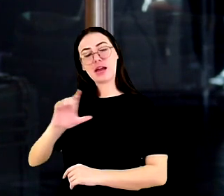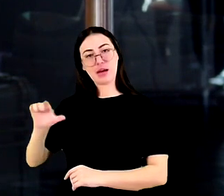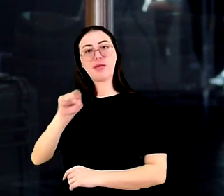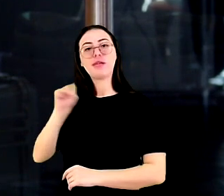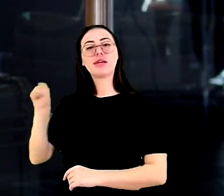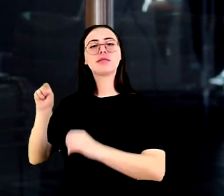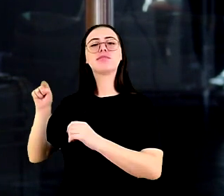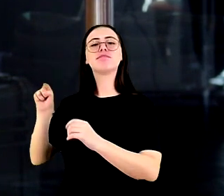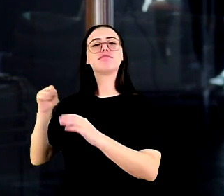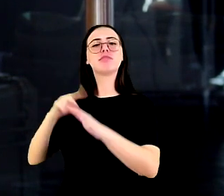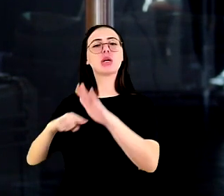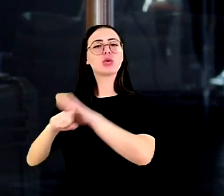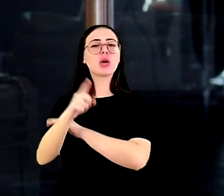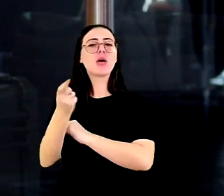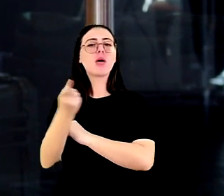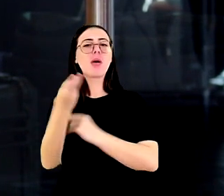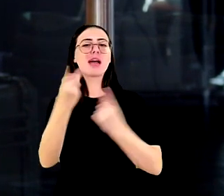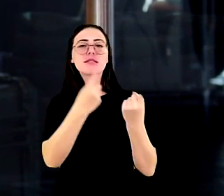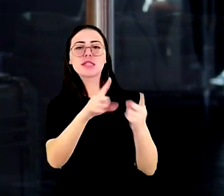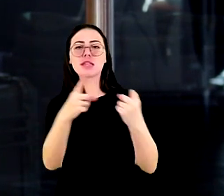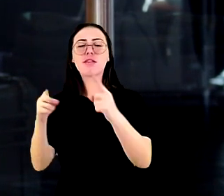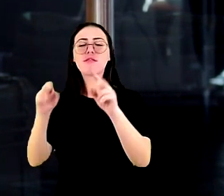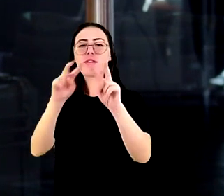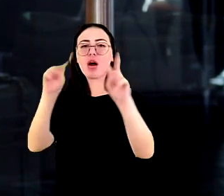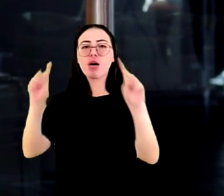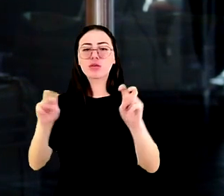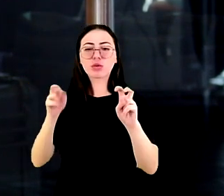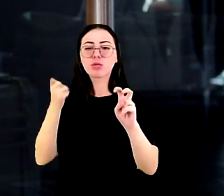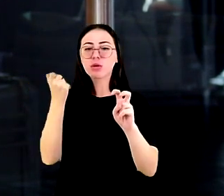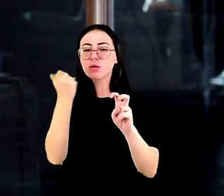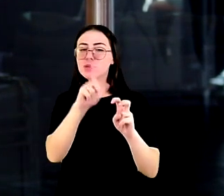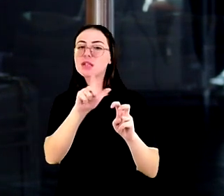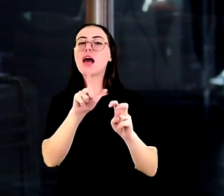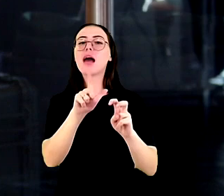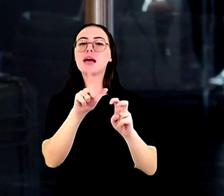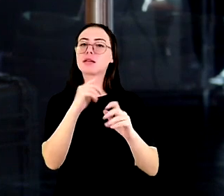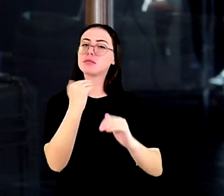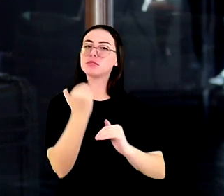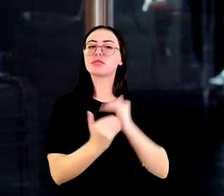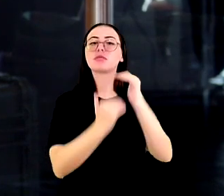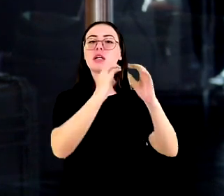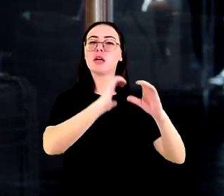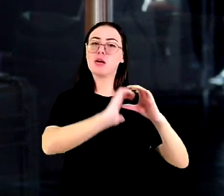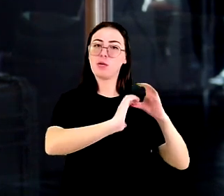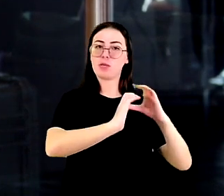Em termos de comunicação, questões de segurança por os equipamentos ficarem em locais expostos? Sim.